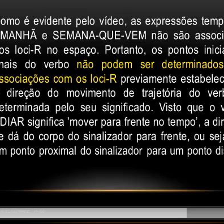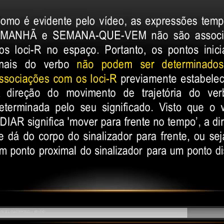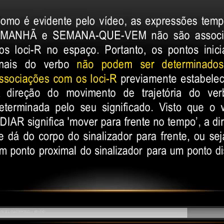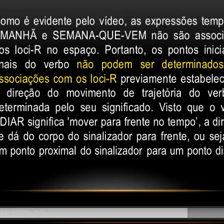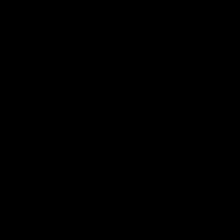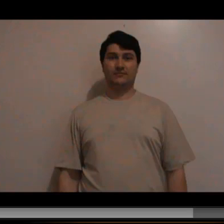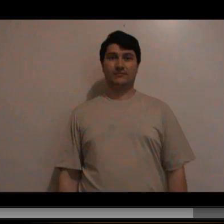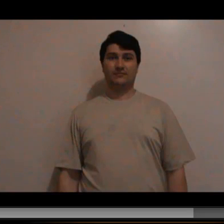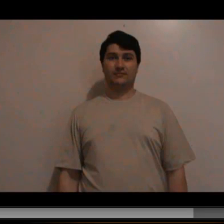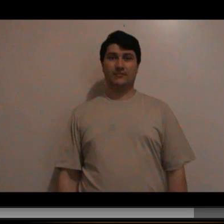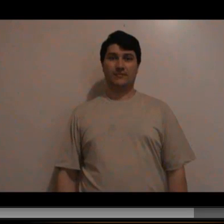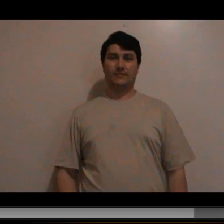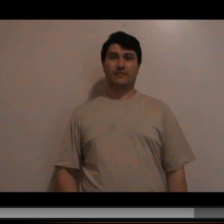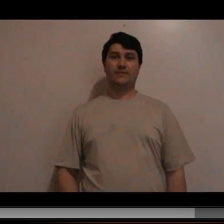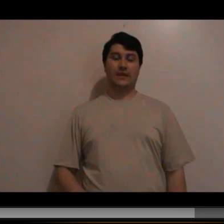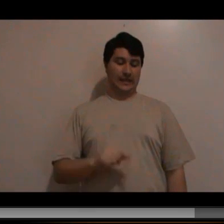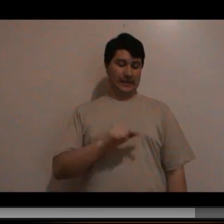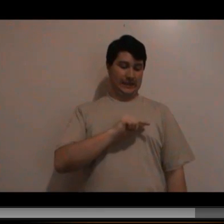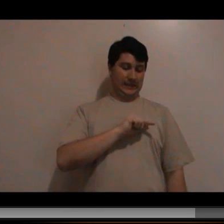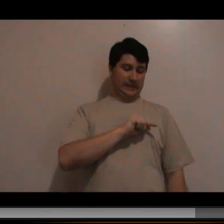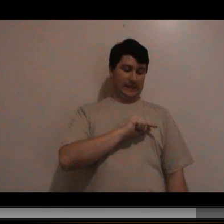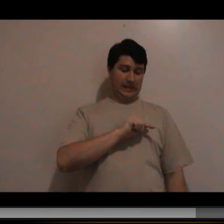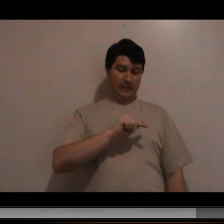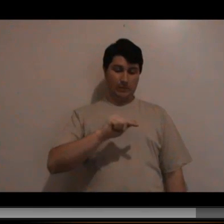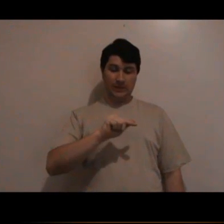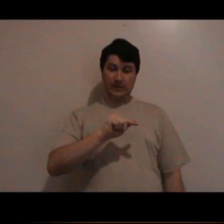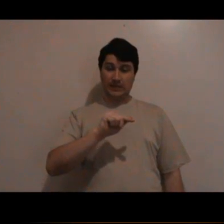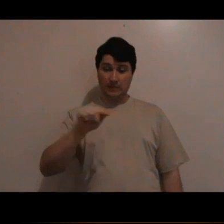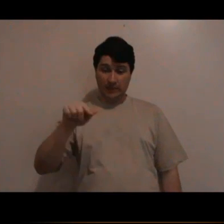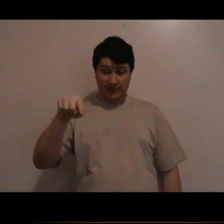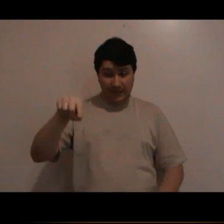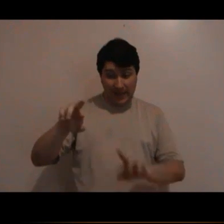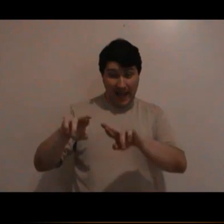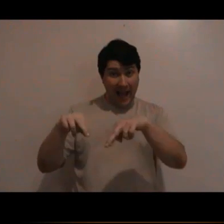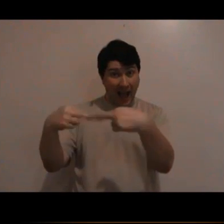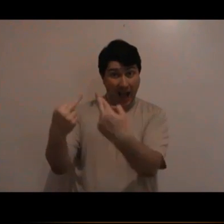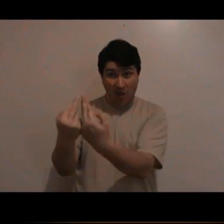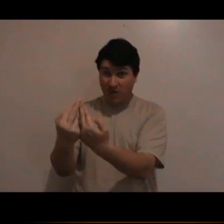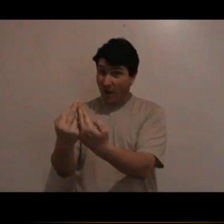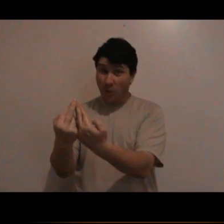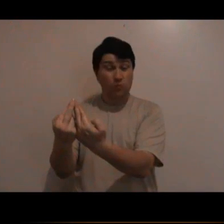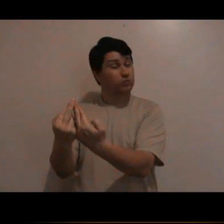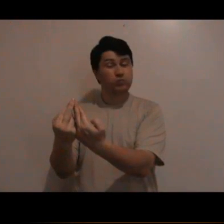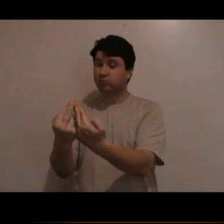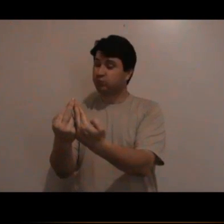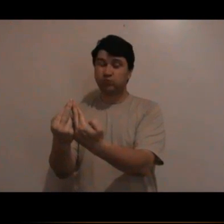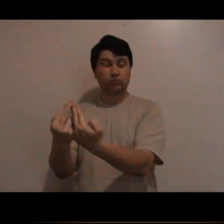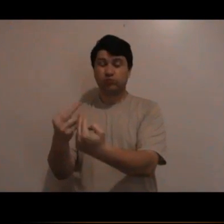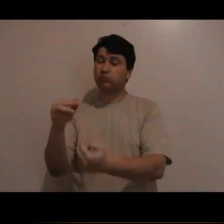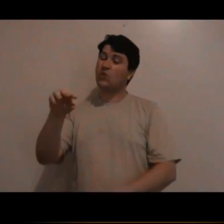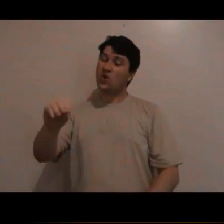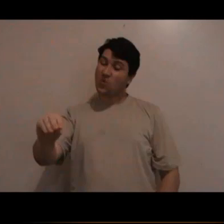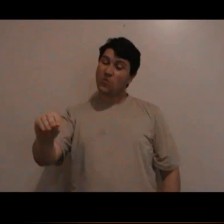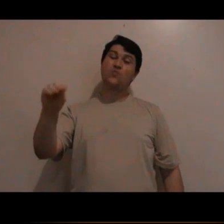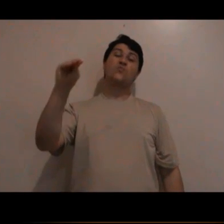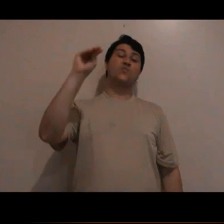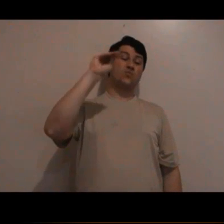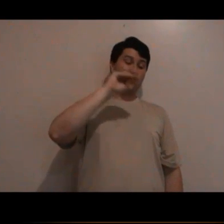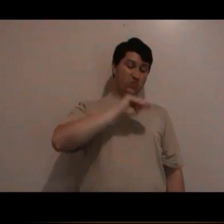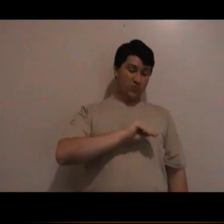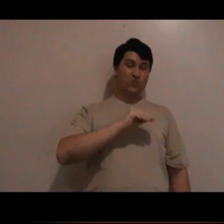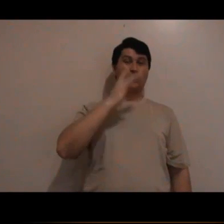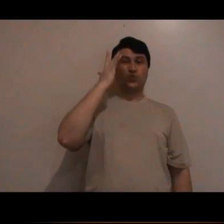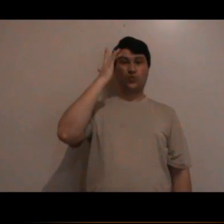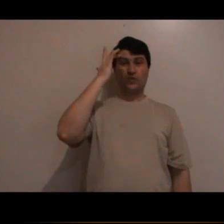ter mais? Um outro exemplo aqui, semana, aqui tem uma reunião? Não.